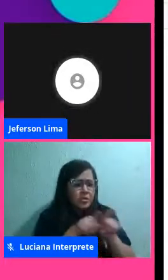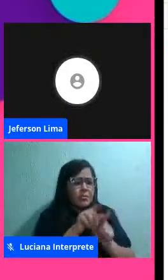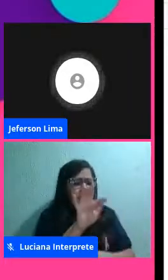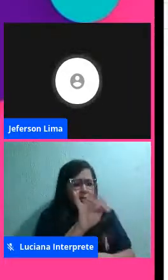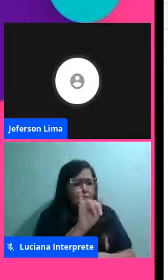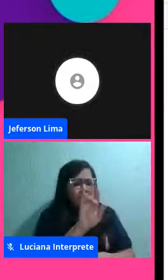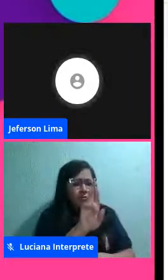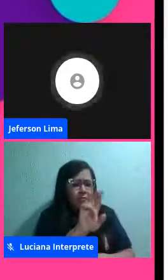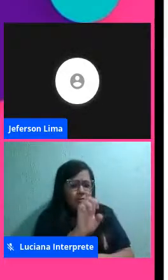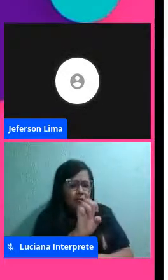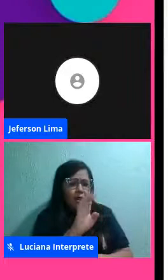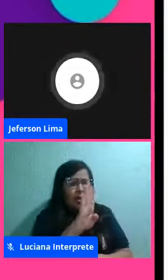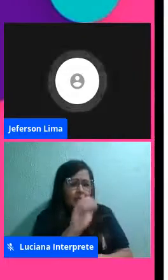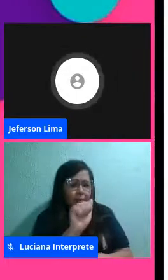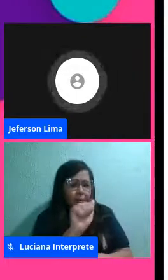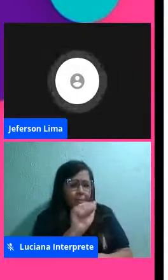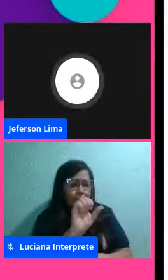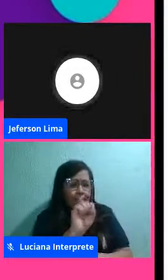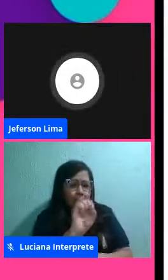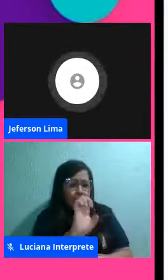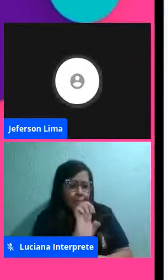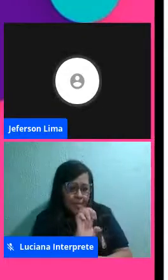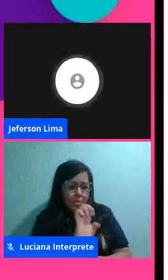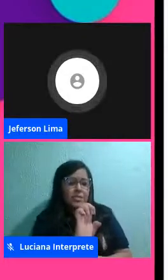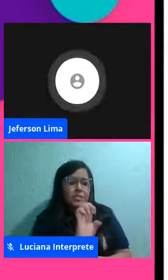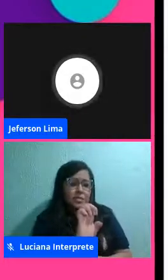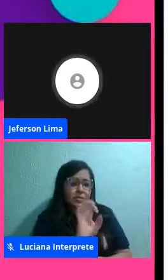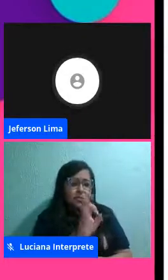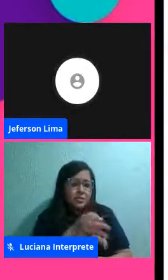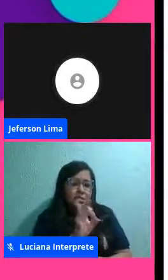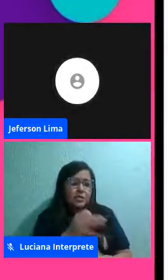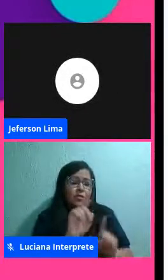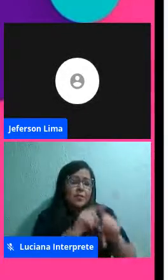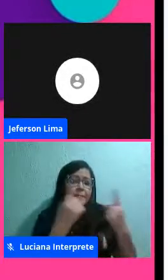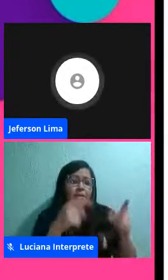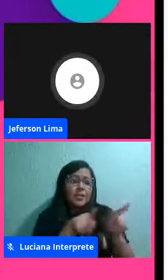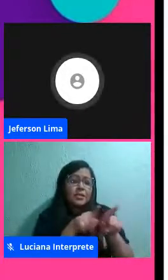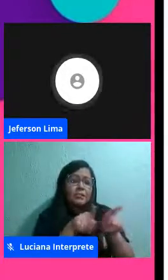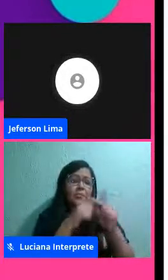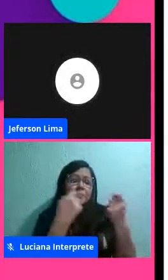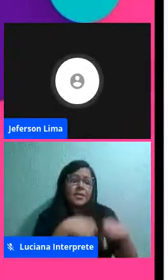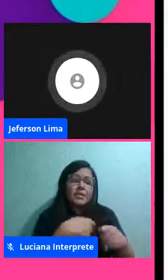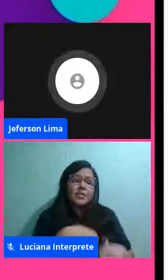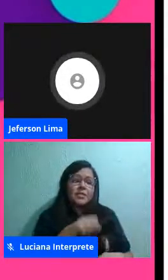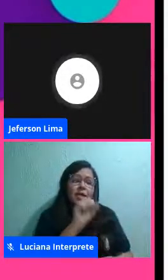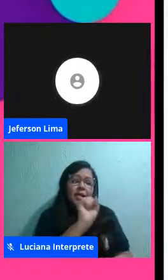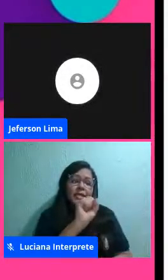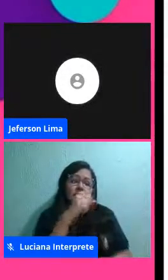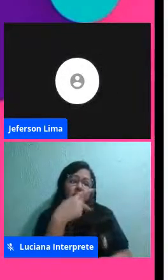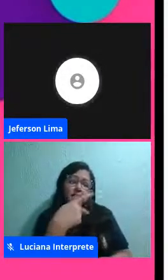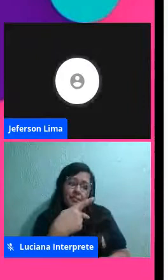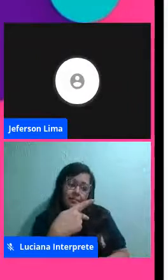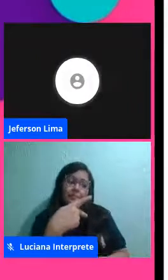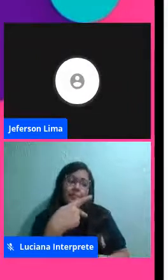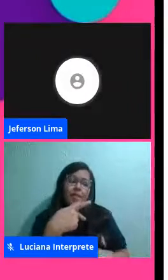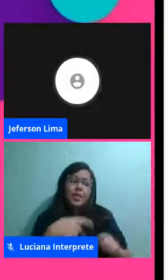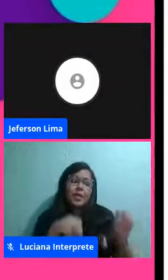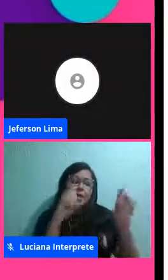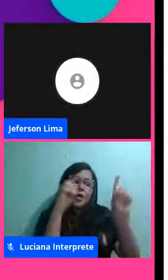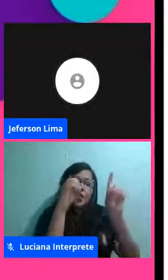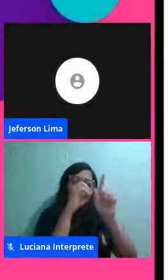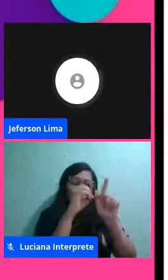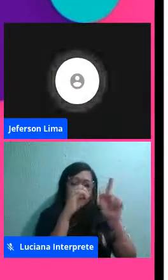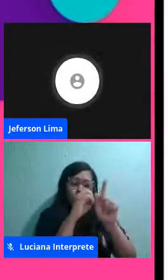mostrar para vocês esse recurso aqui, ó, que é o ESP Google IoT. Esse cara é